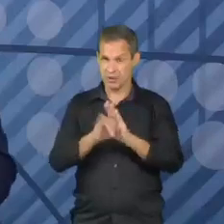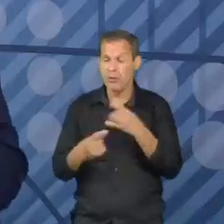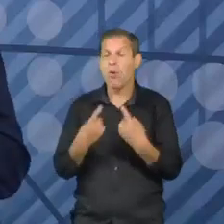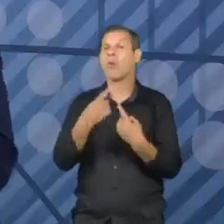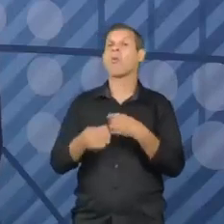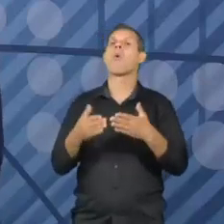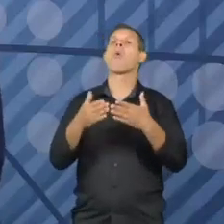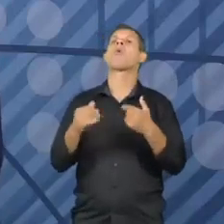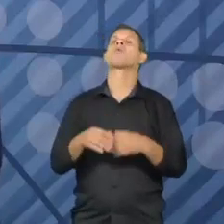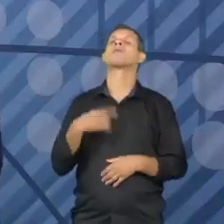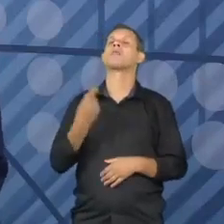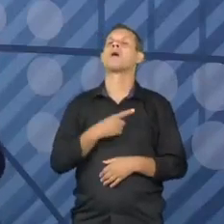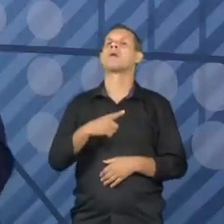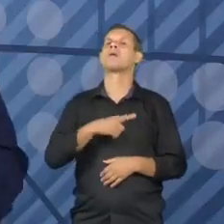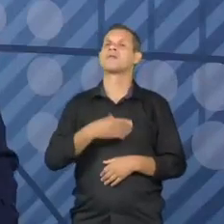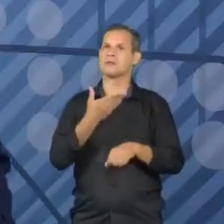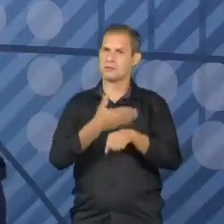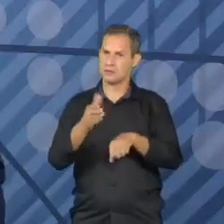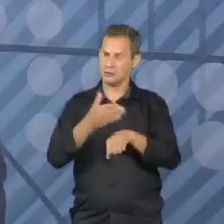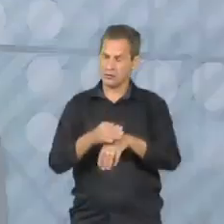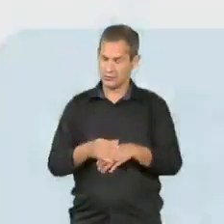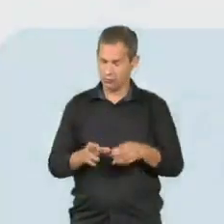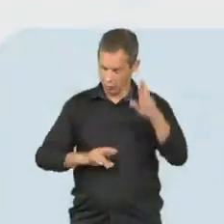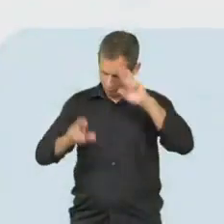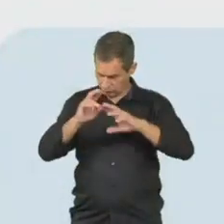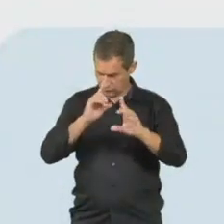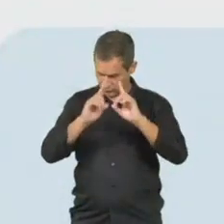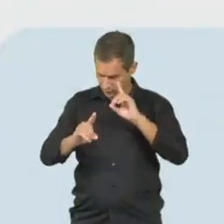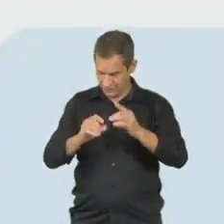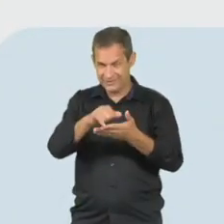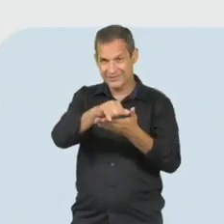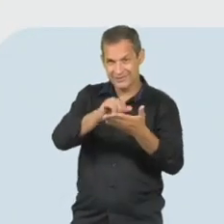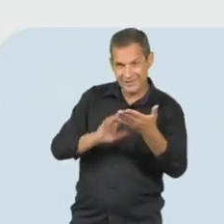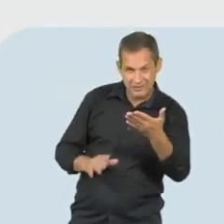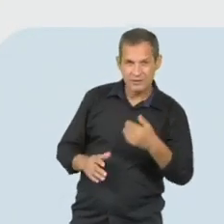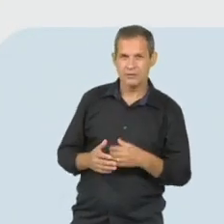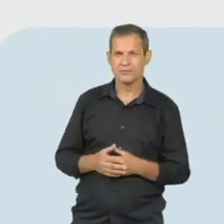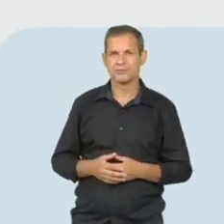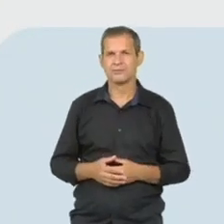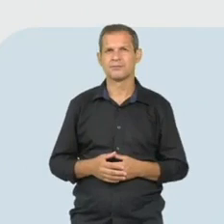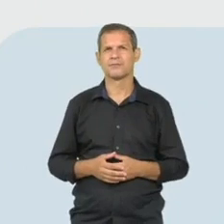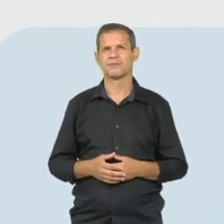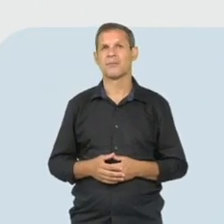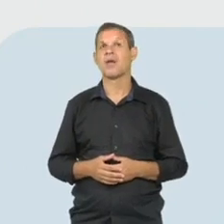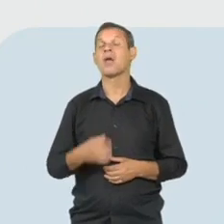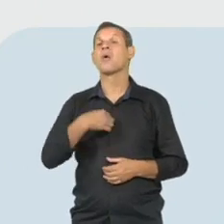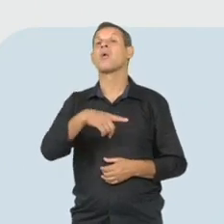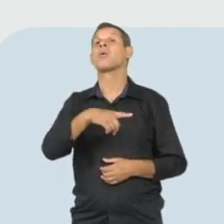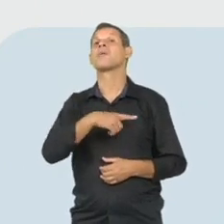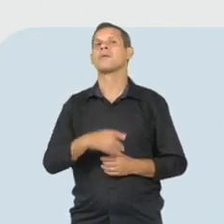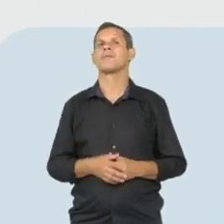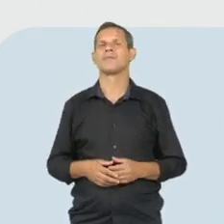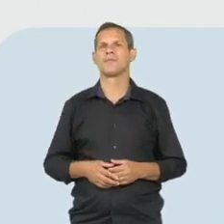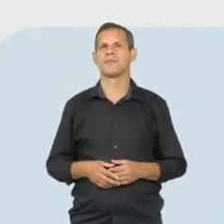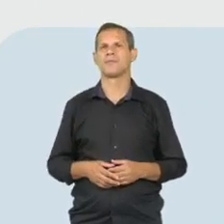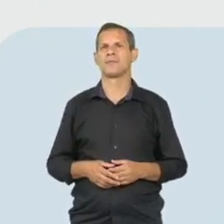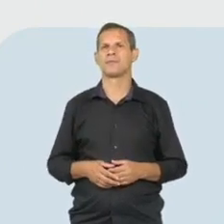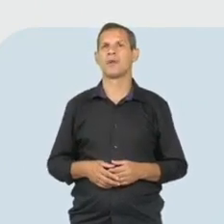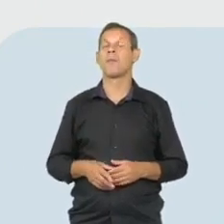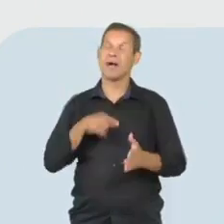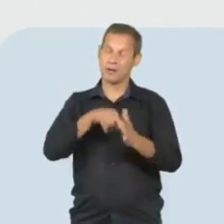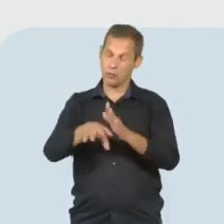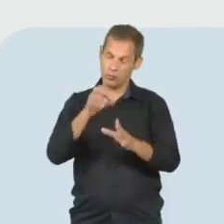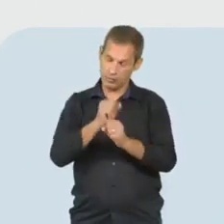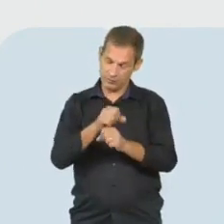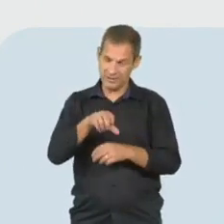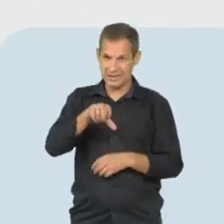ser o pedido para a gente colocar isso em prática. Vamos analisar os dados desse exercício. Então eu tenho aqui, ó, com a